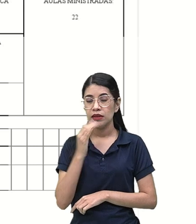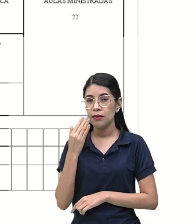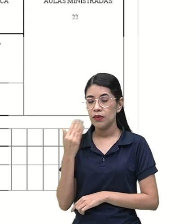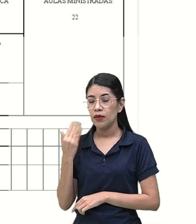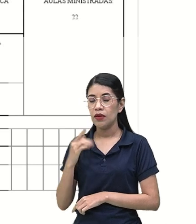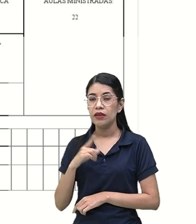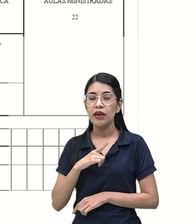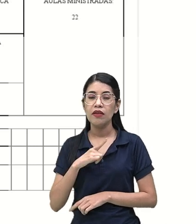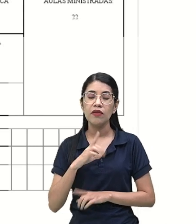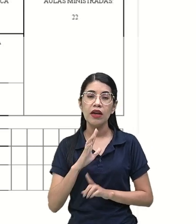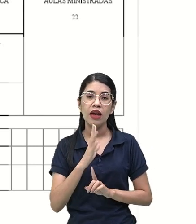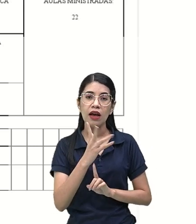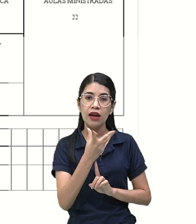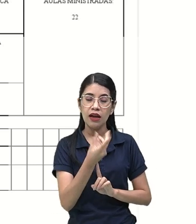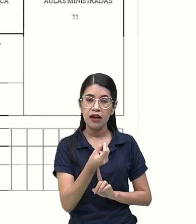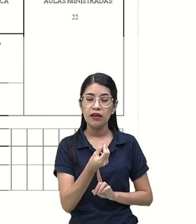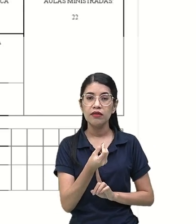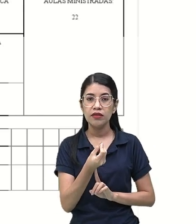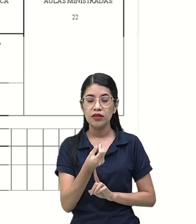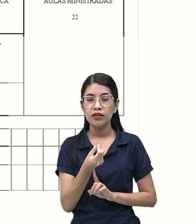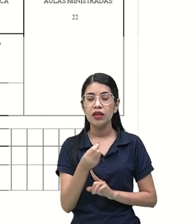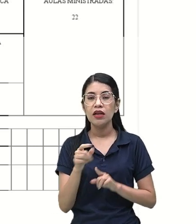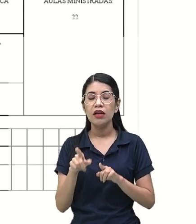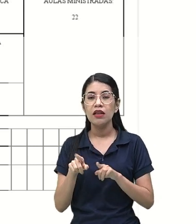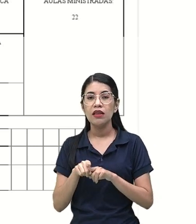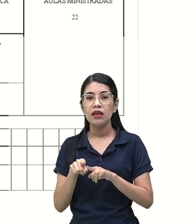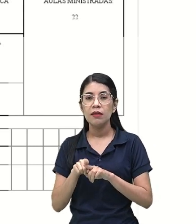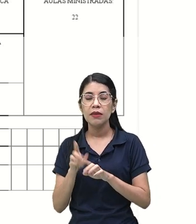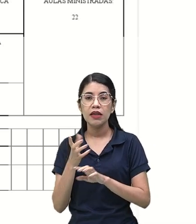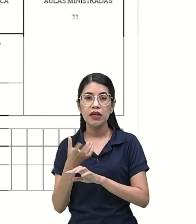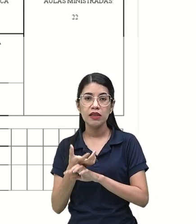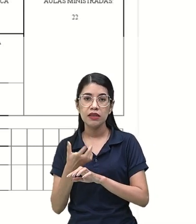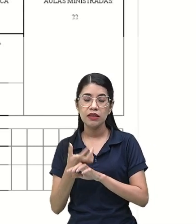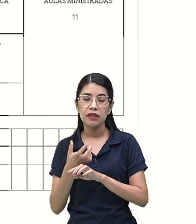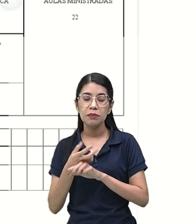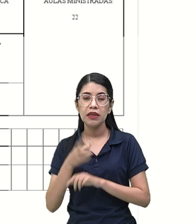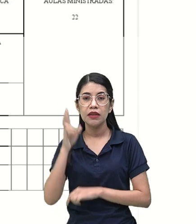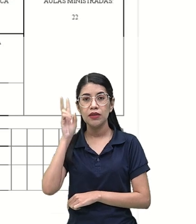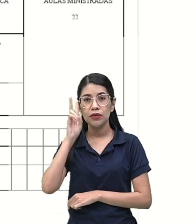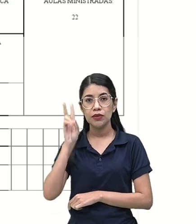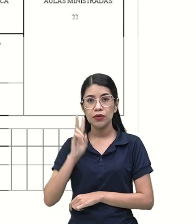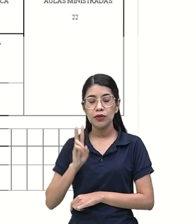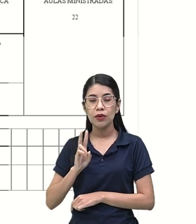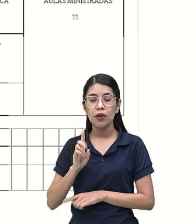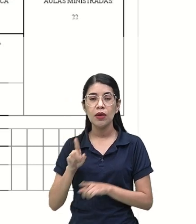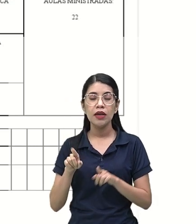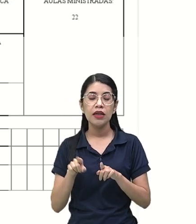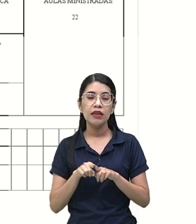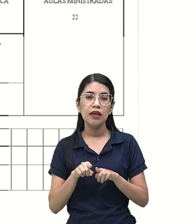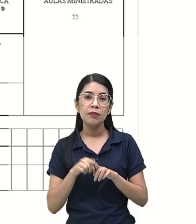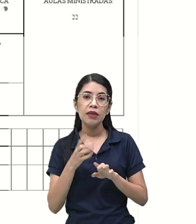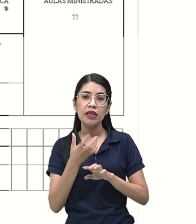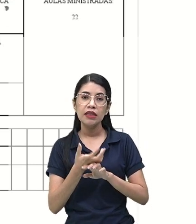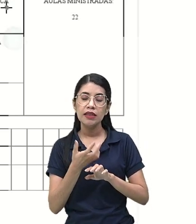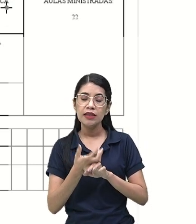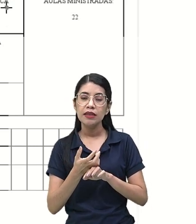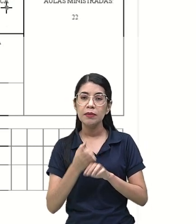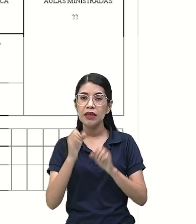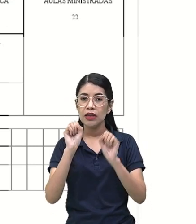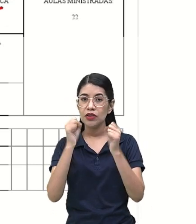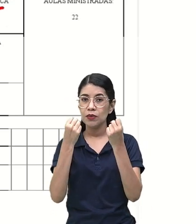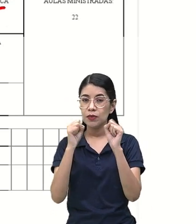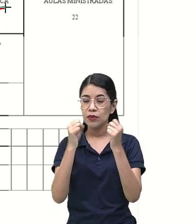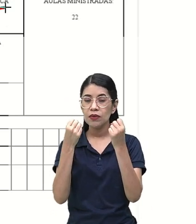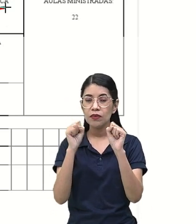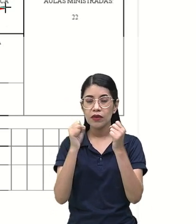de arte, tá bom? Nós tivemos o componente de história, nós tivemos o componente de educação